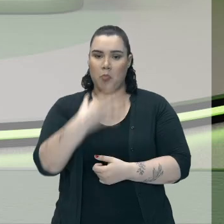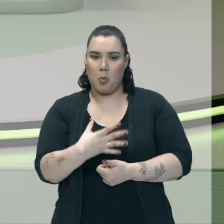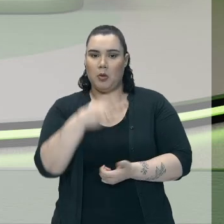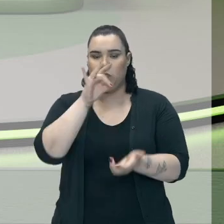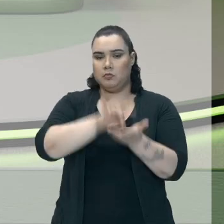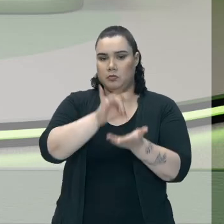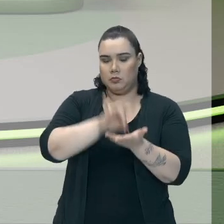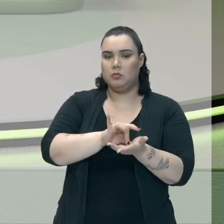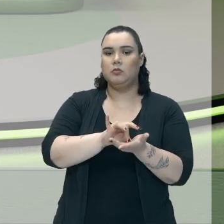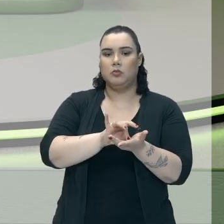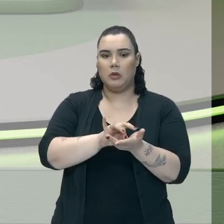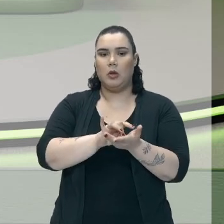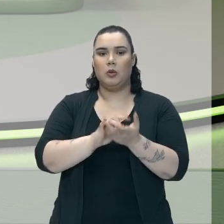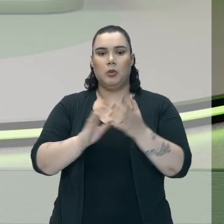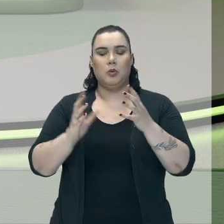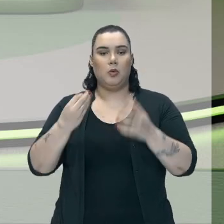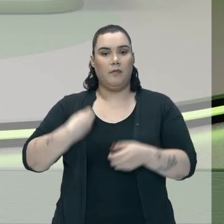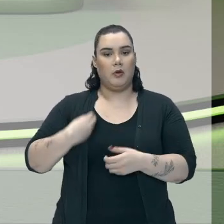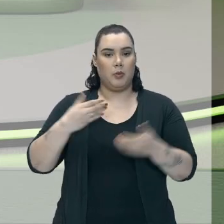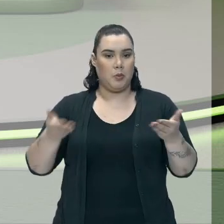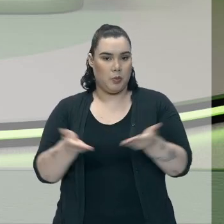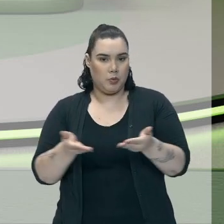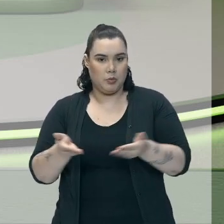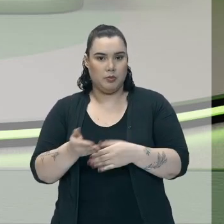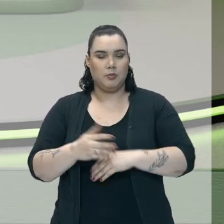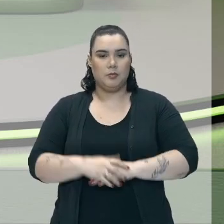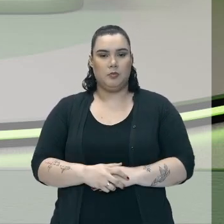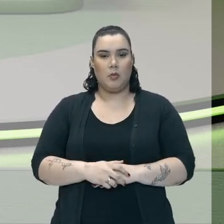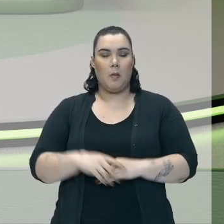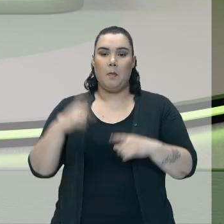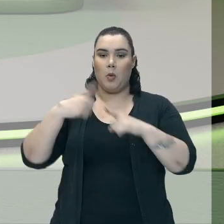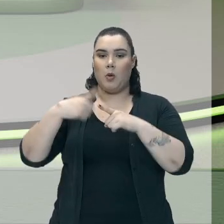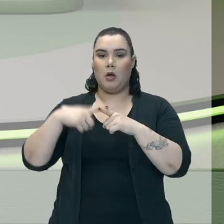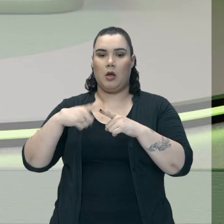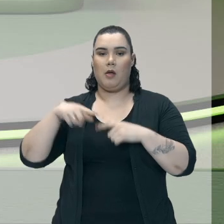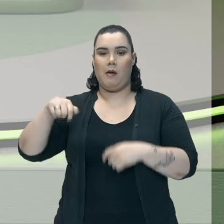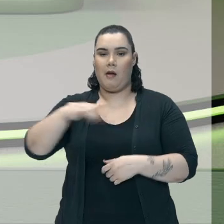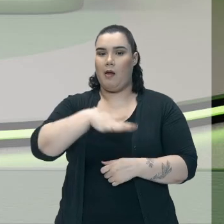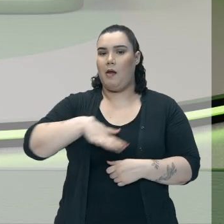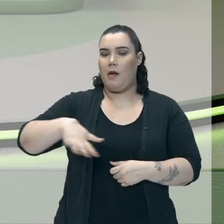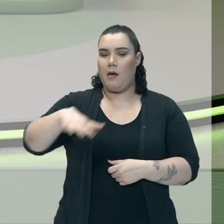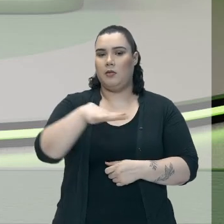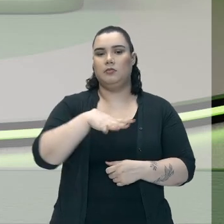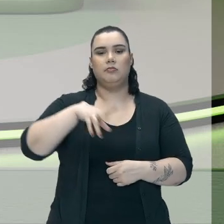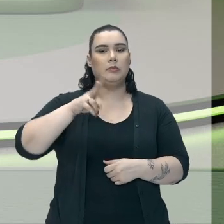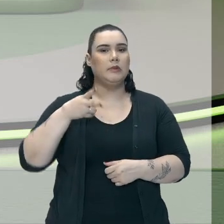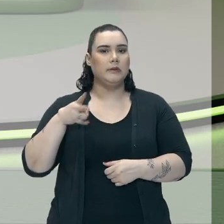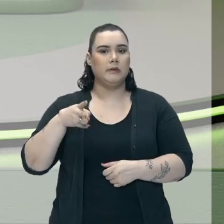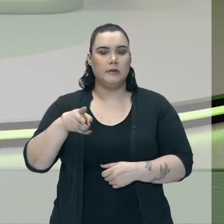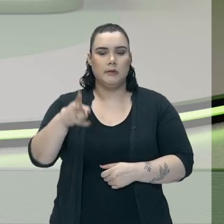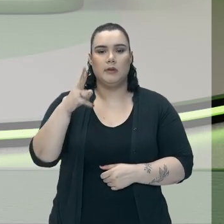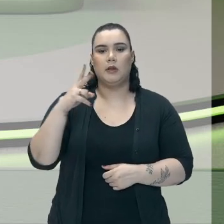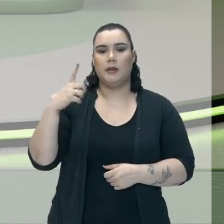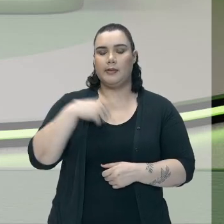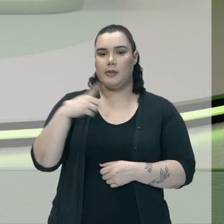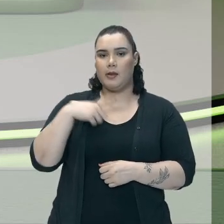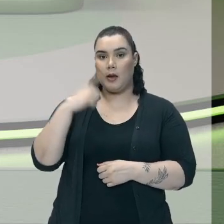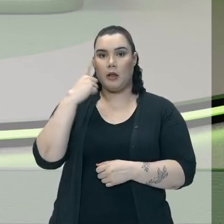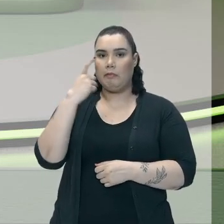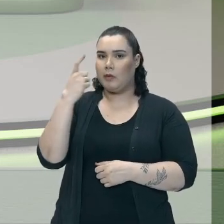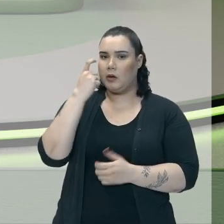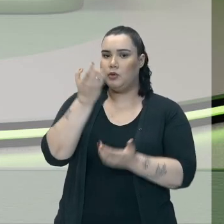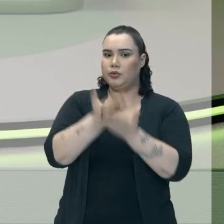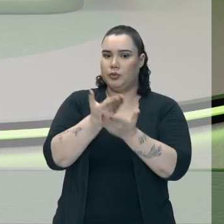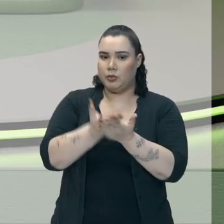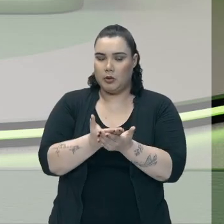consolidada no mundo contemporâneo, pois o espaço sempre despertou muito